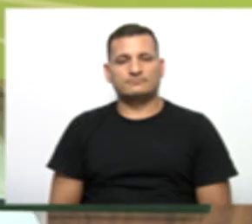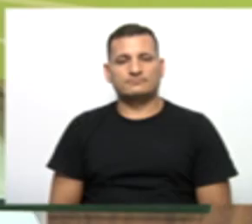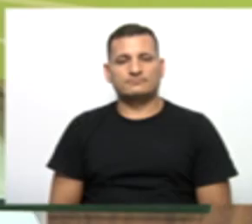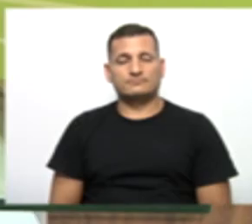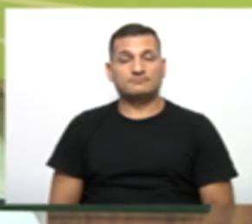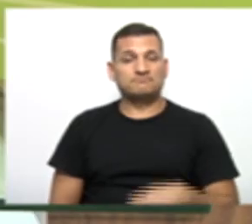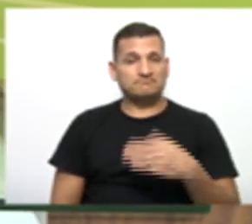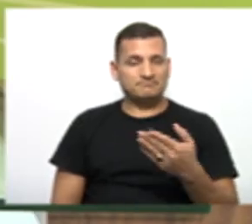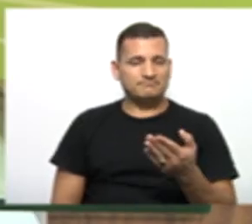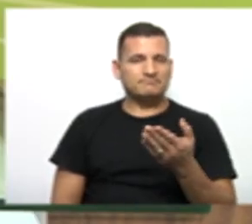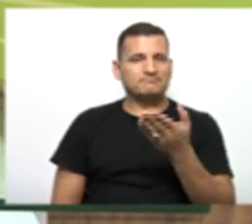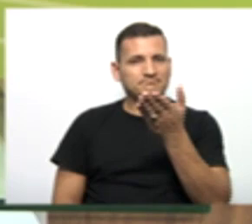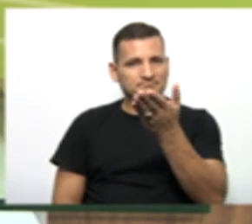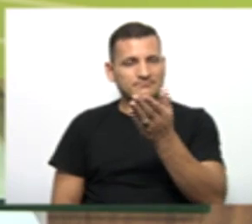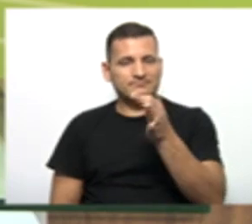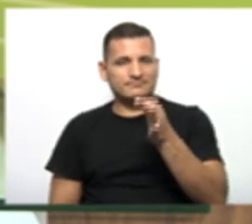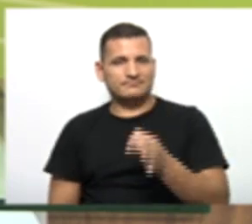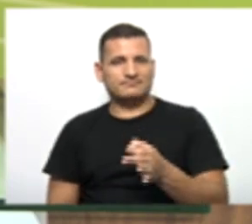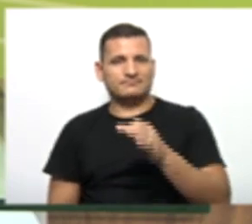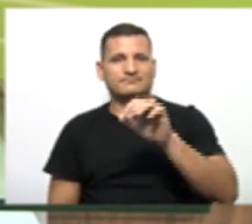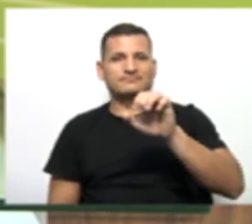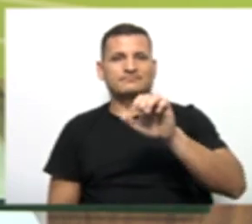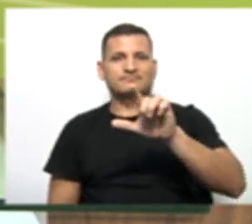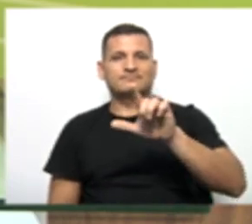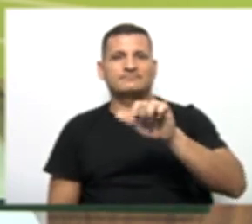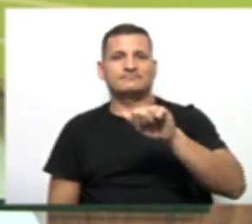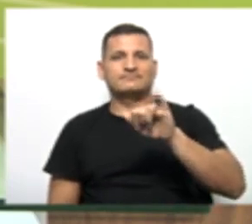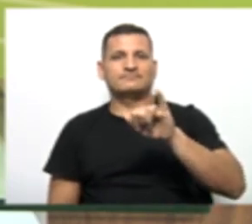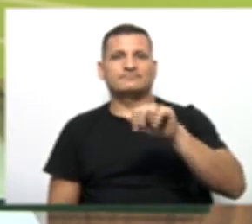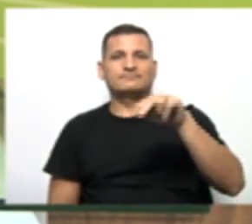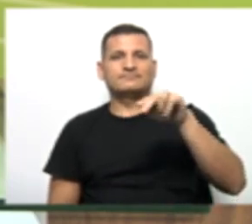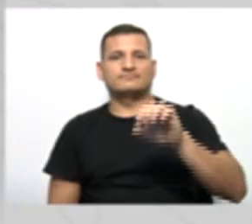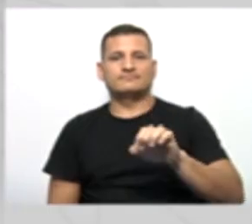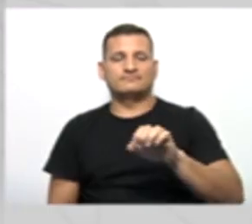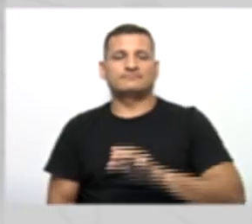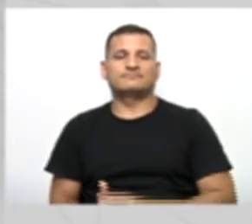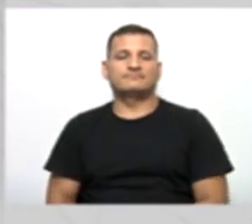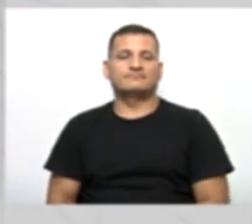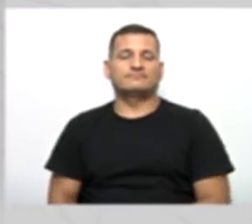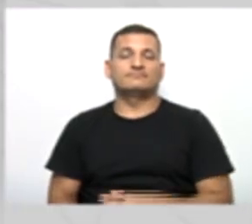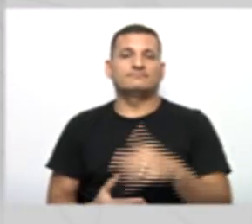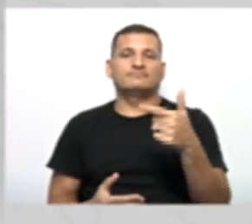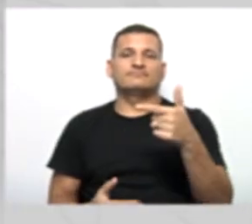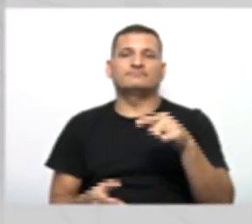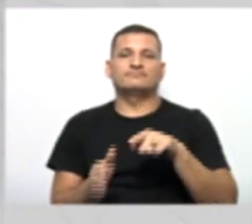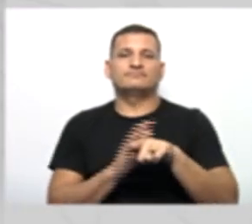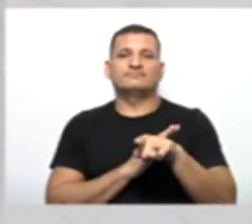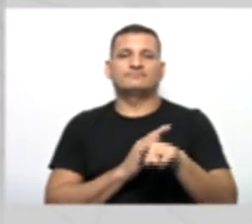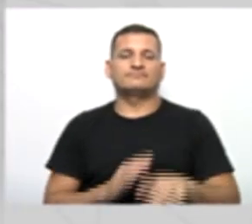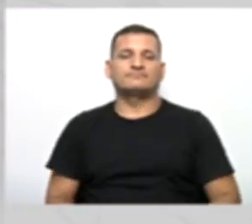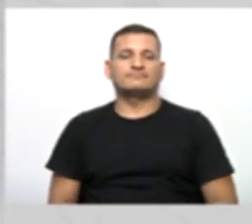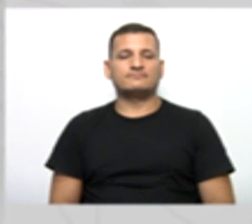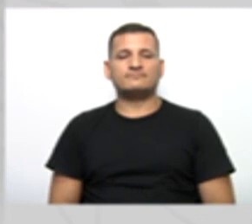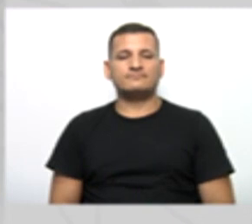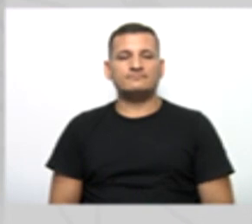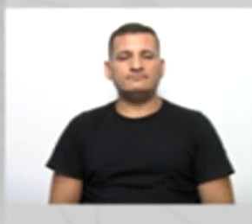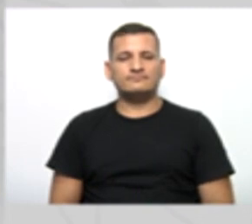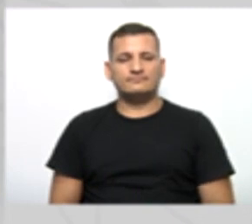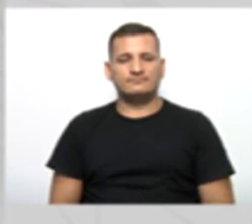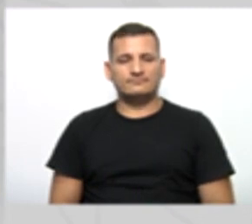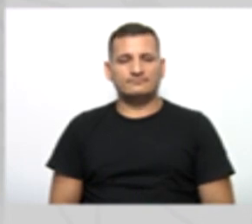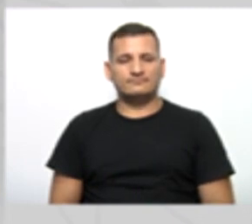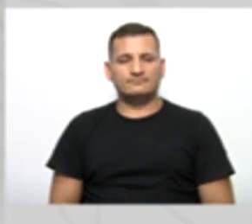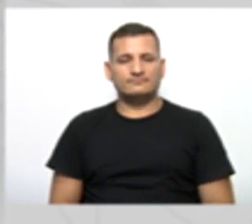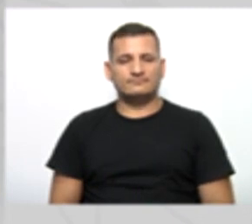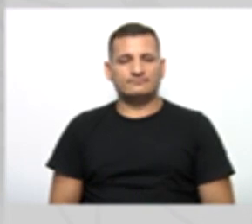você acertou. Vamos lá para a questão 2. Questão 2. Existem